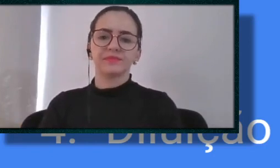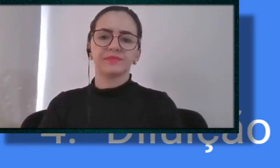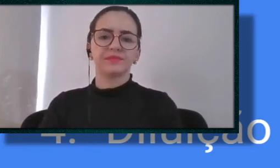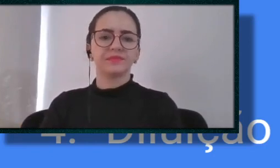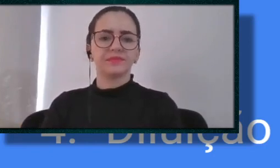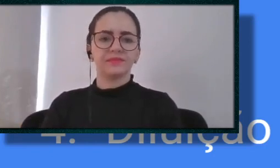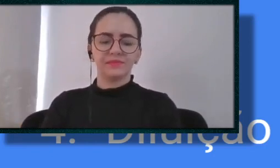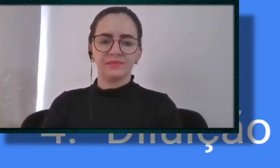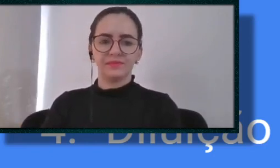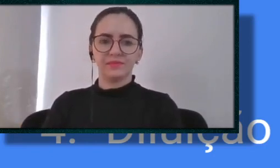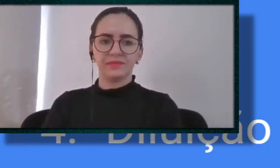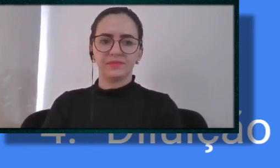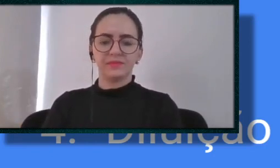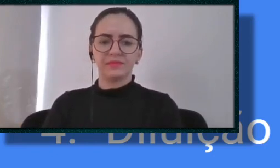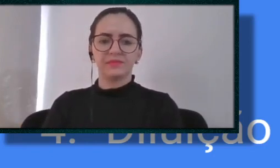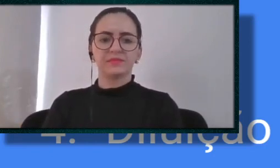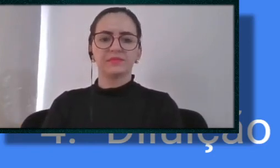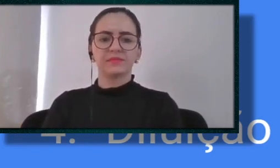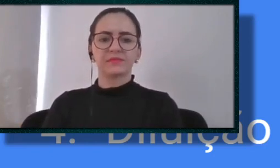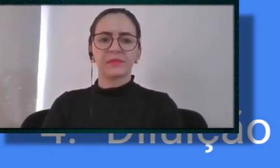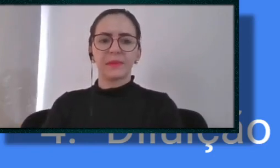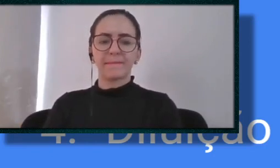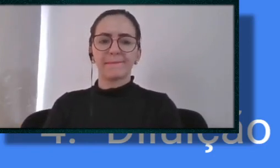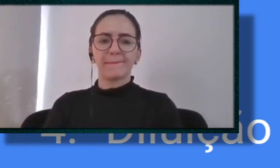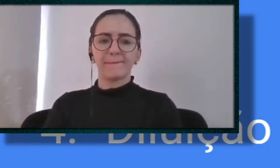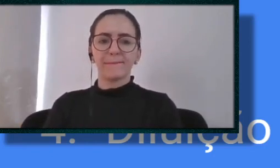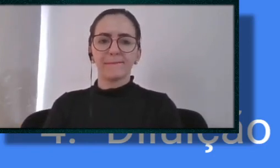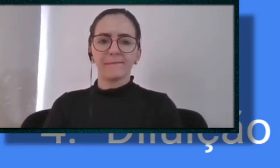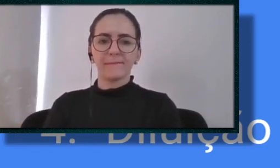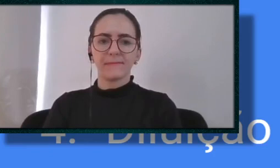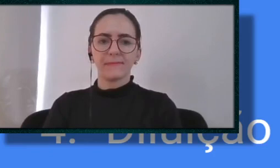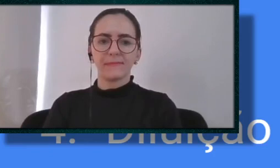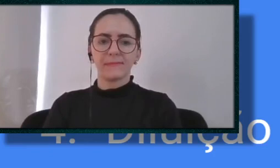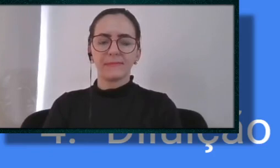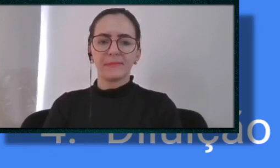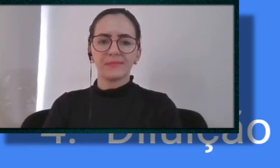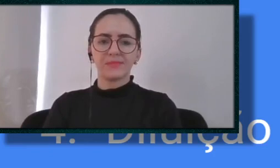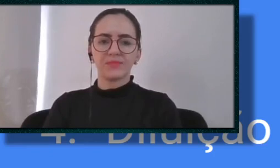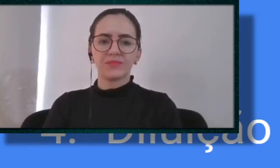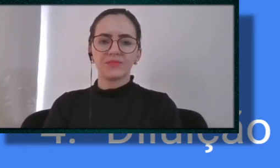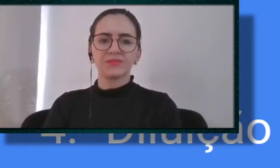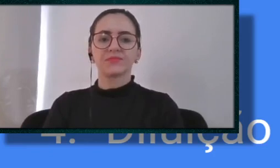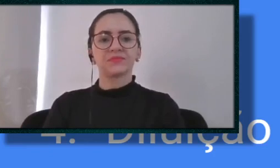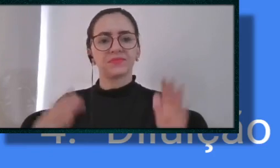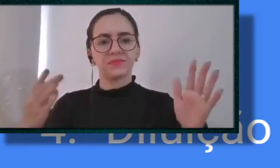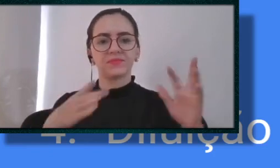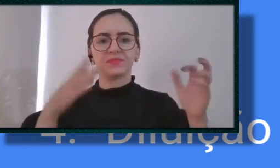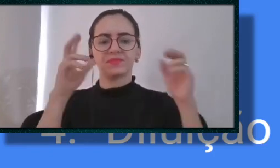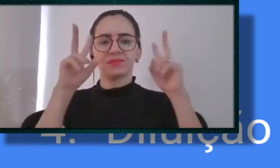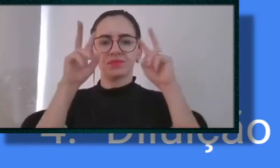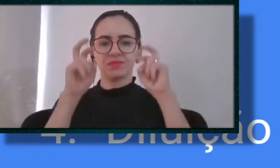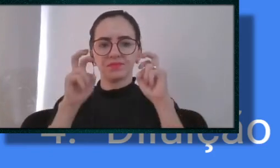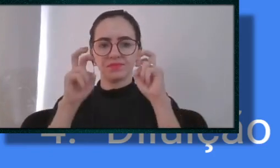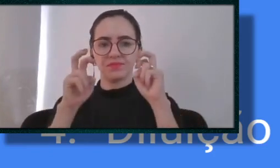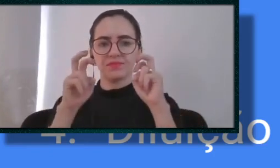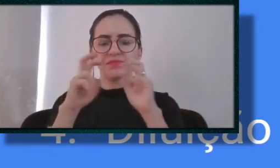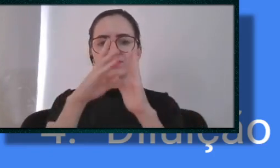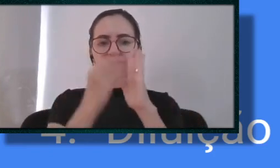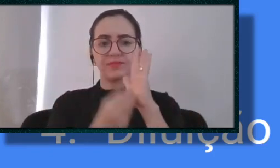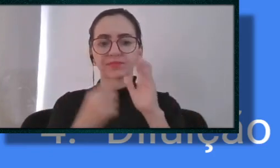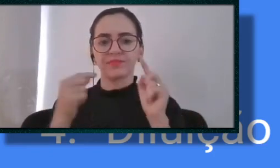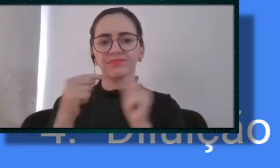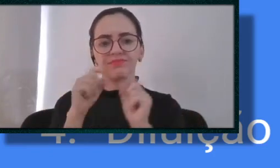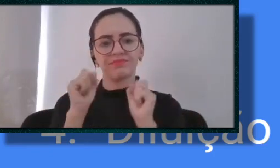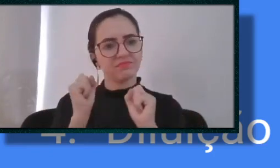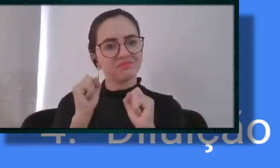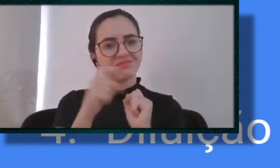concentração, esse de cá talvez seja o que mais tenha dificuldade. Por quê? Porque aqui eu estou